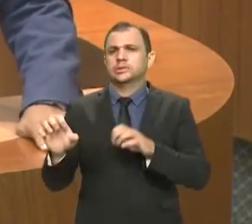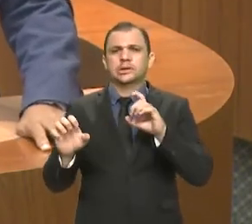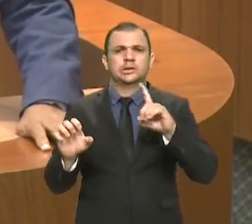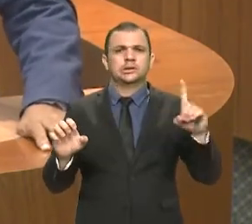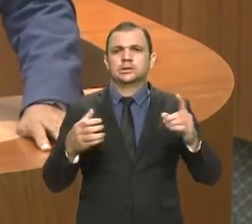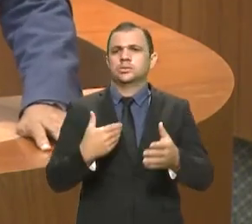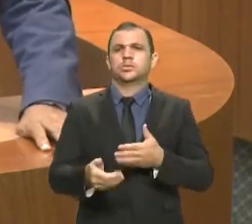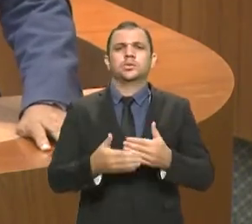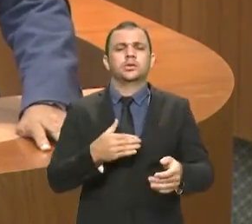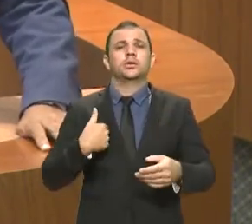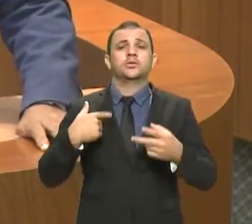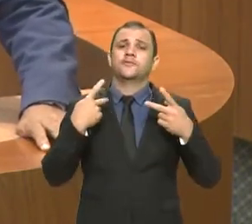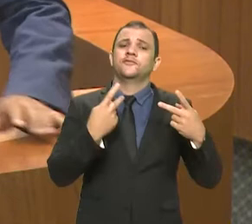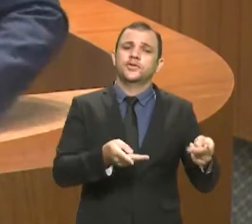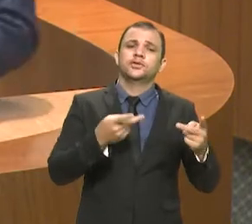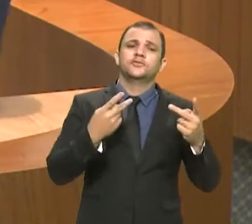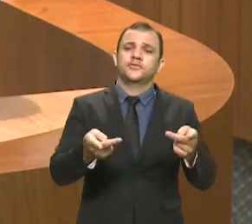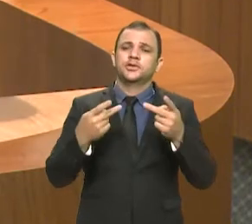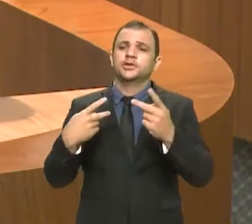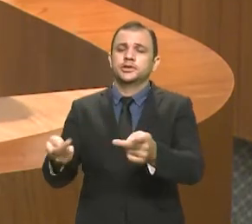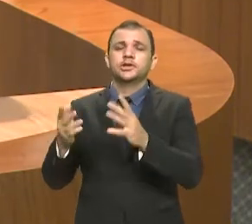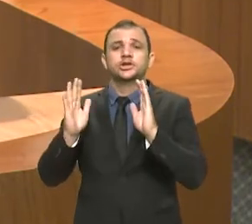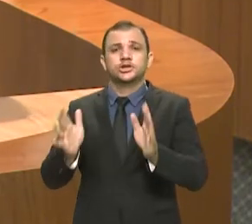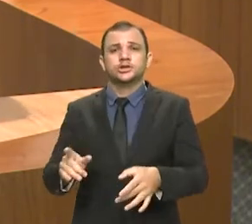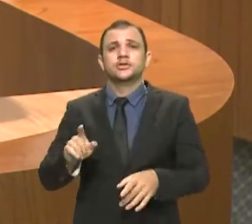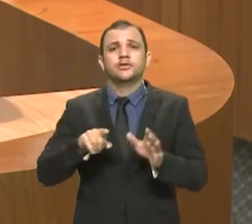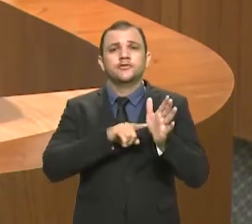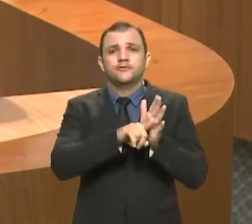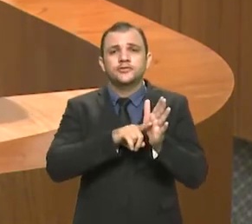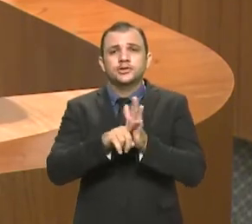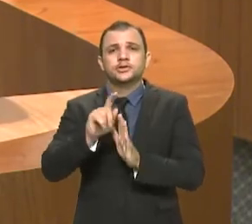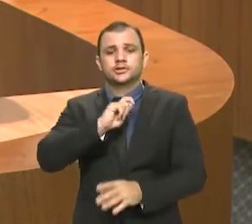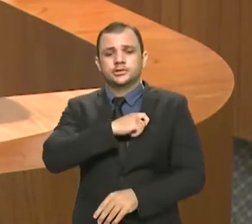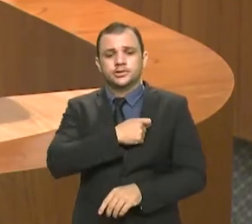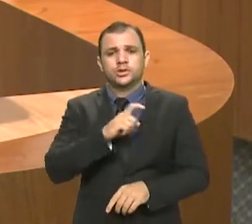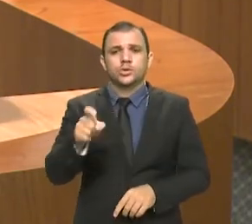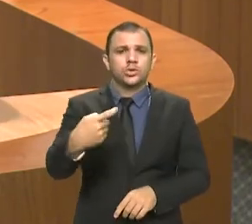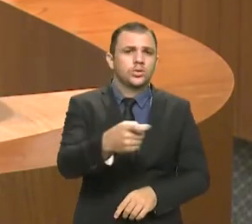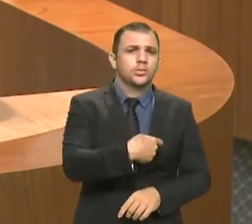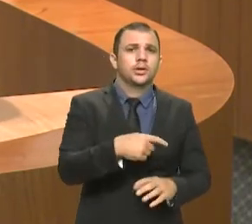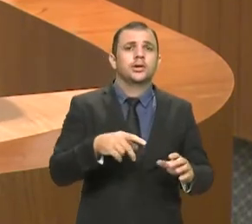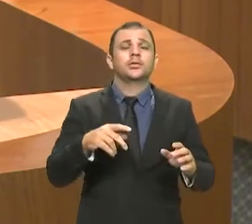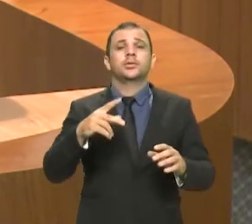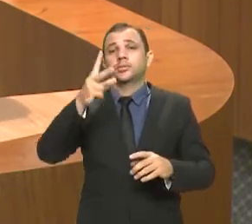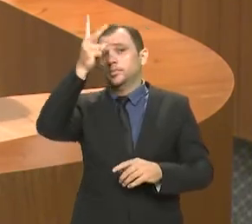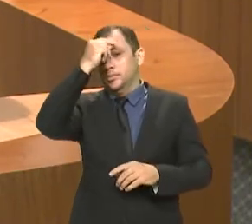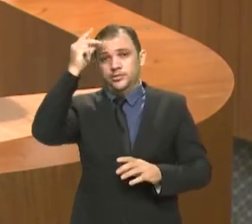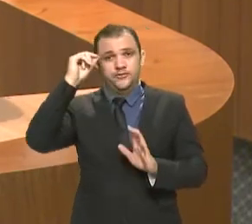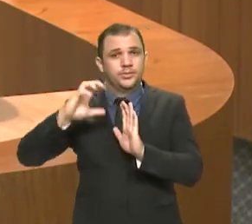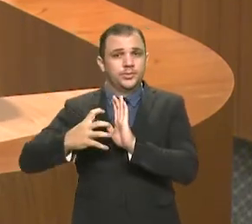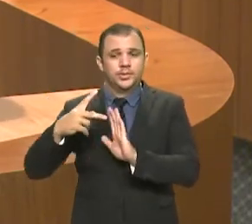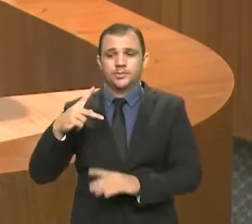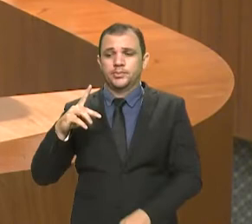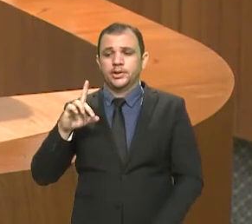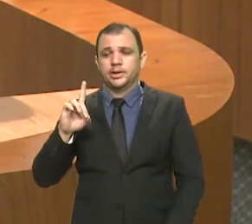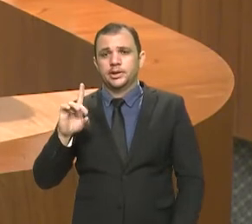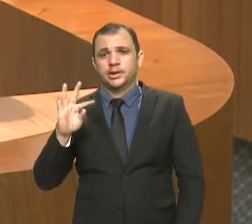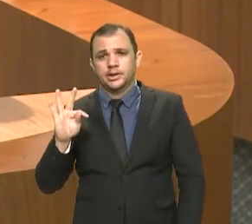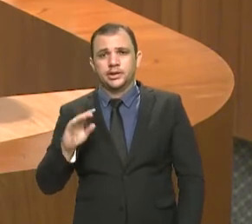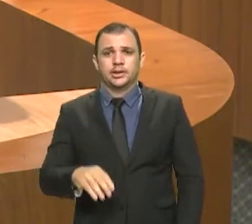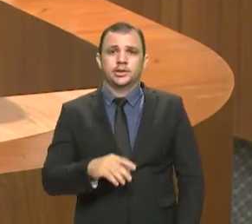para cima, para fiscalizar, para cobrar. Prefeitos do PDT, prefeitos do PCdoB, prefeitos do